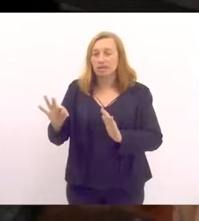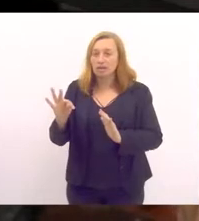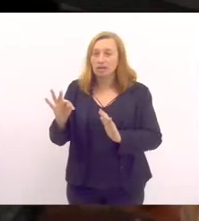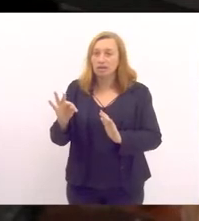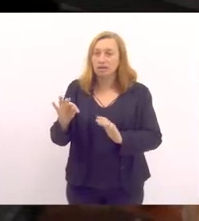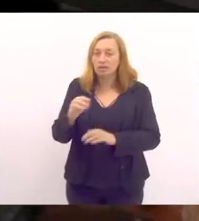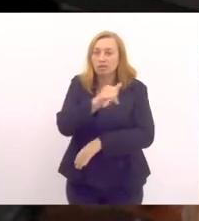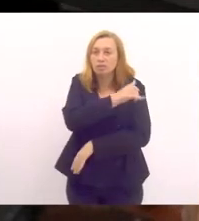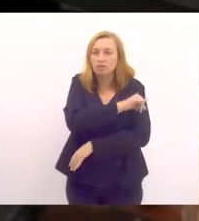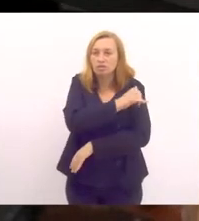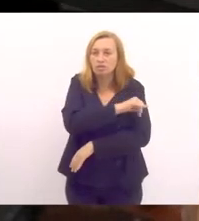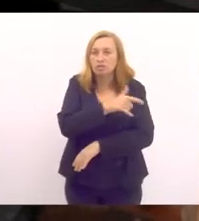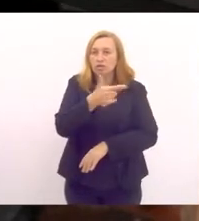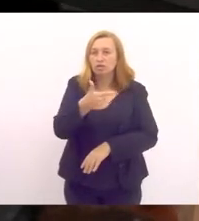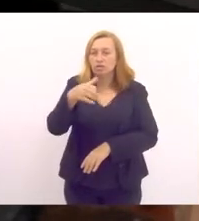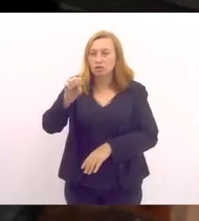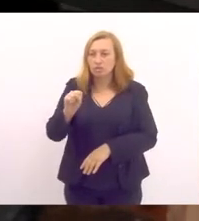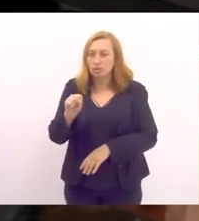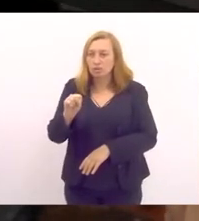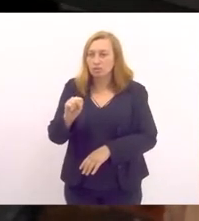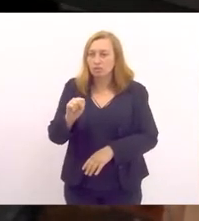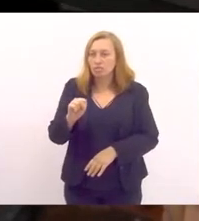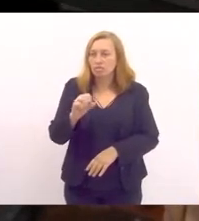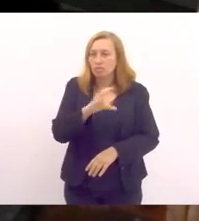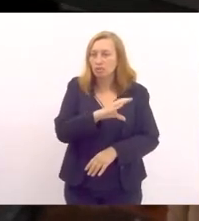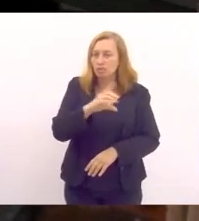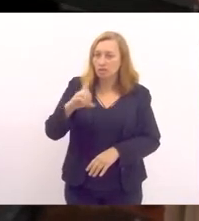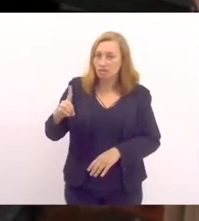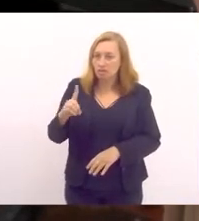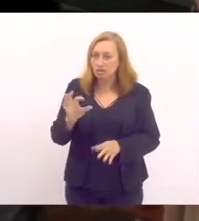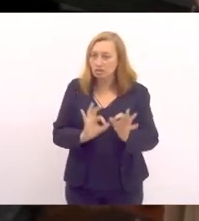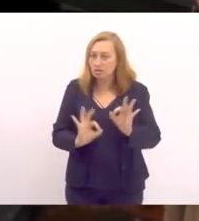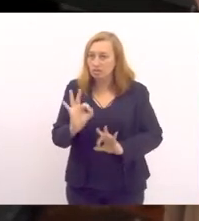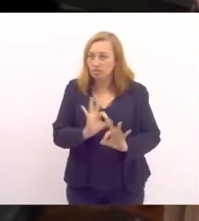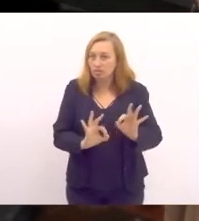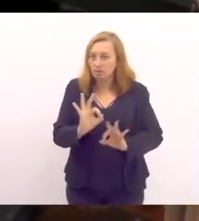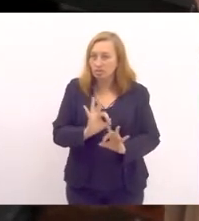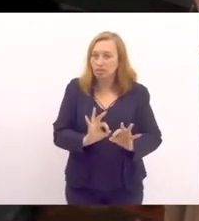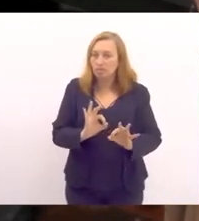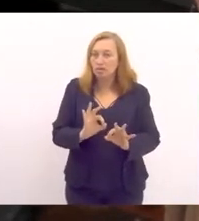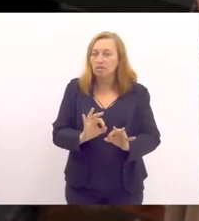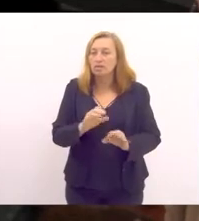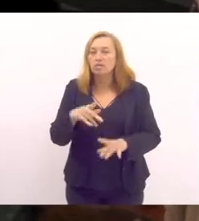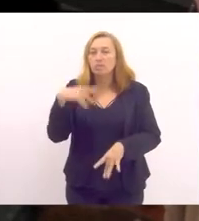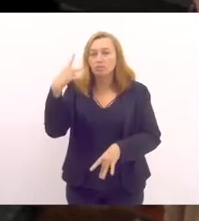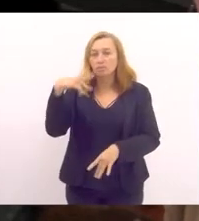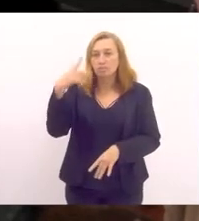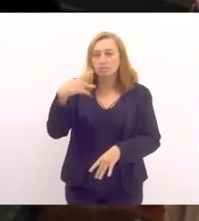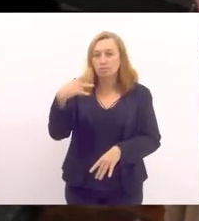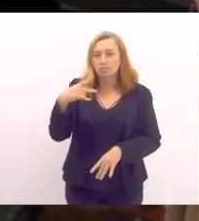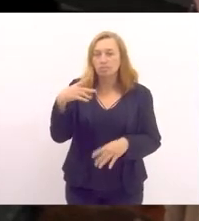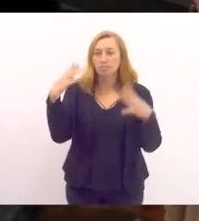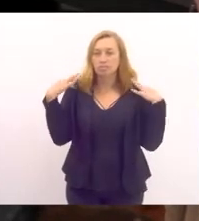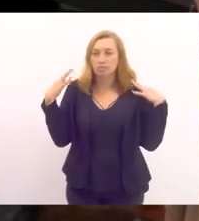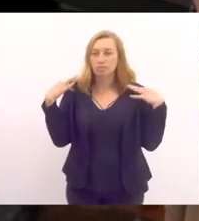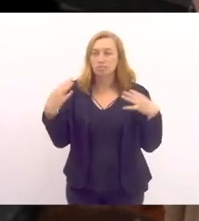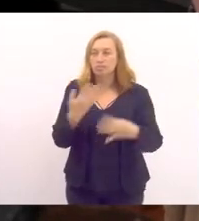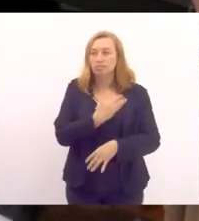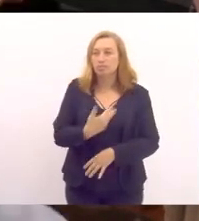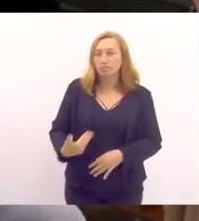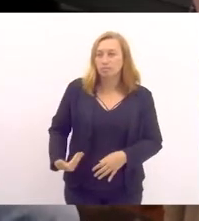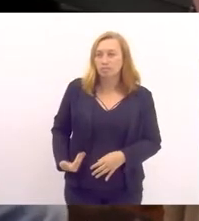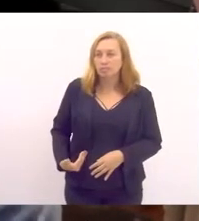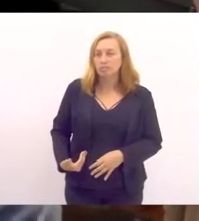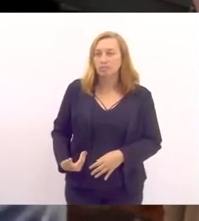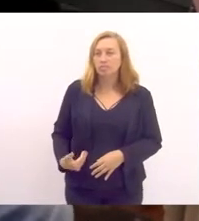Janeiro. Fui o coordenador da elaboração da política de turismo, do programa de governo do nosso candidato a